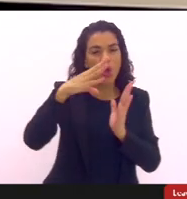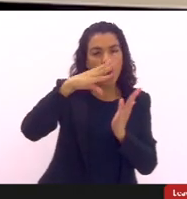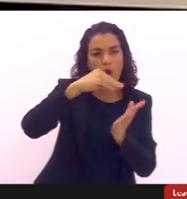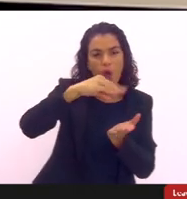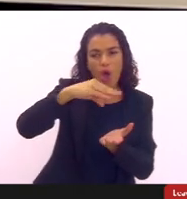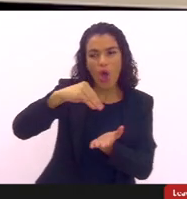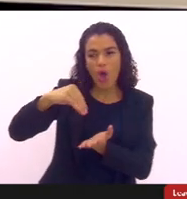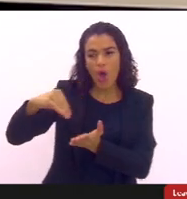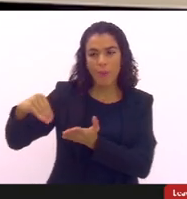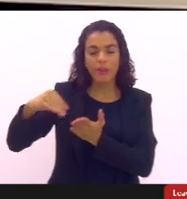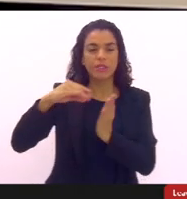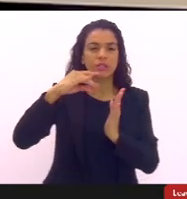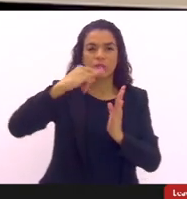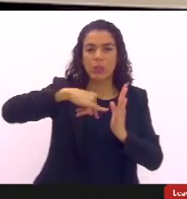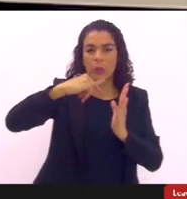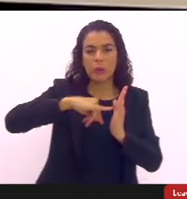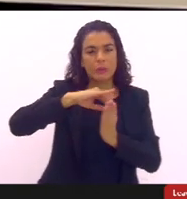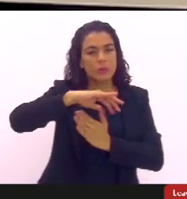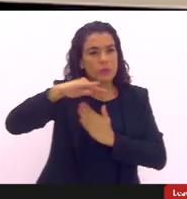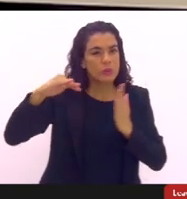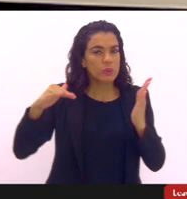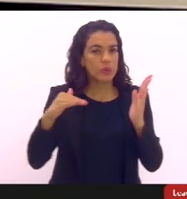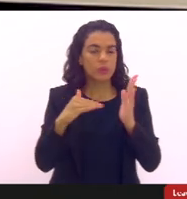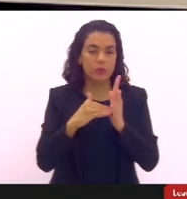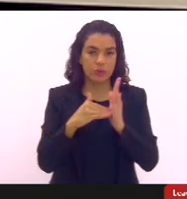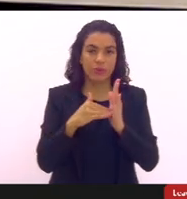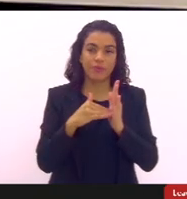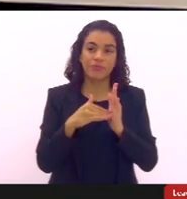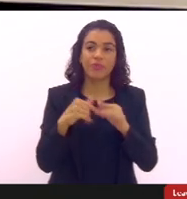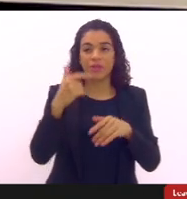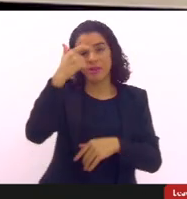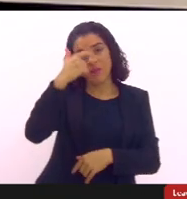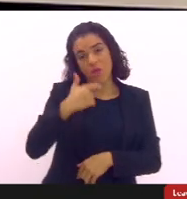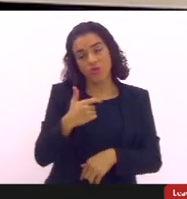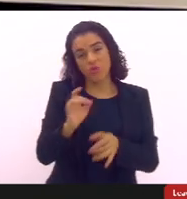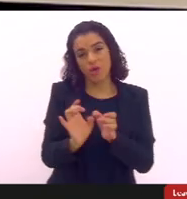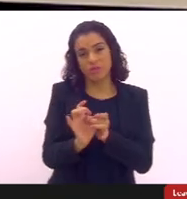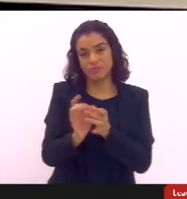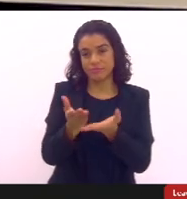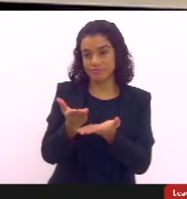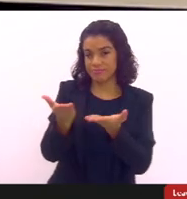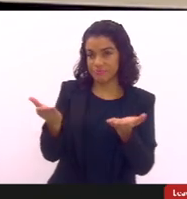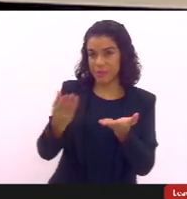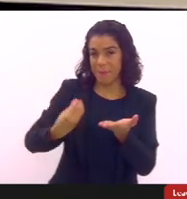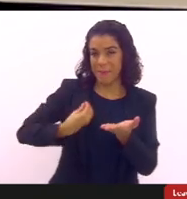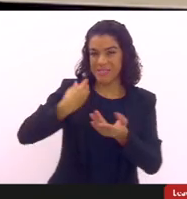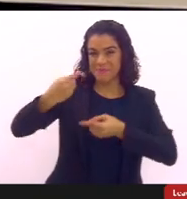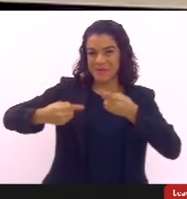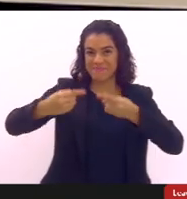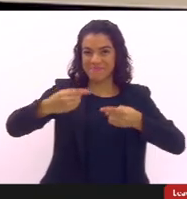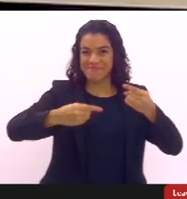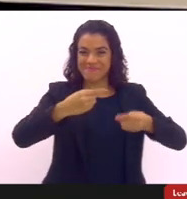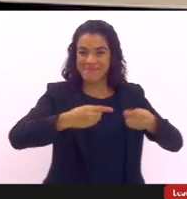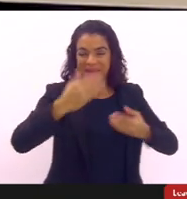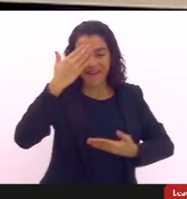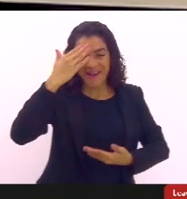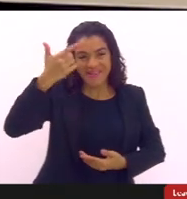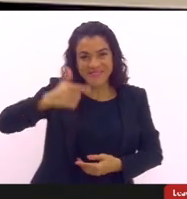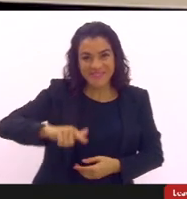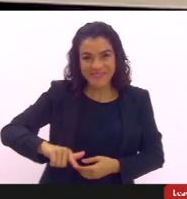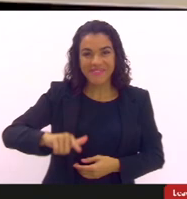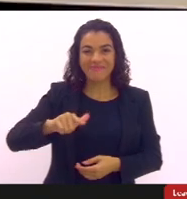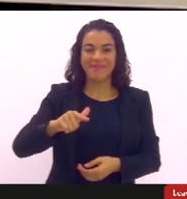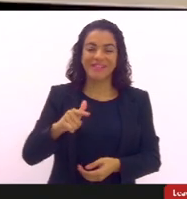os documentos coletados, e de maneira que eu fico também à disposição para participar do debate. Agradeço mais uma vez